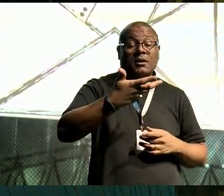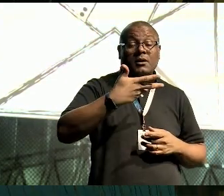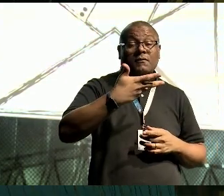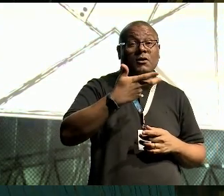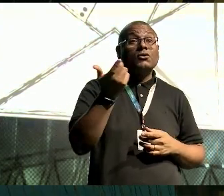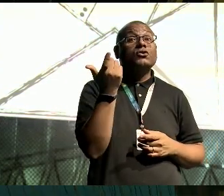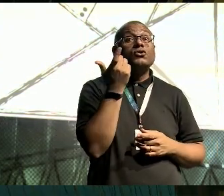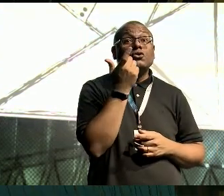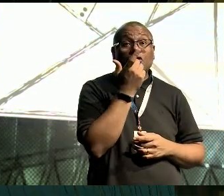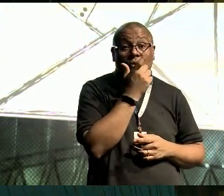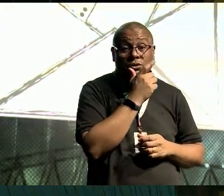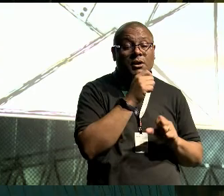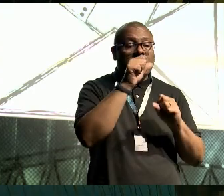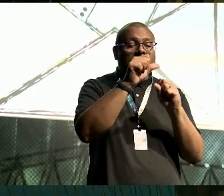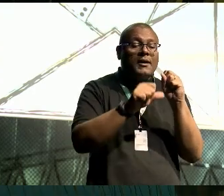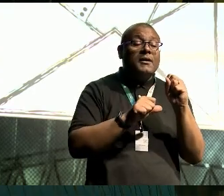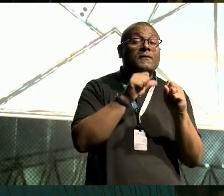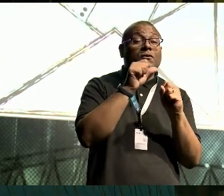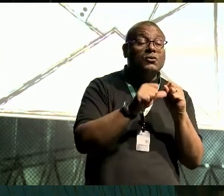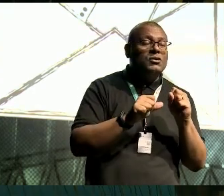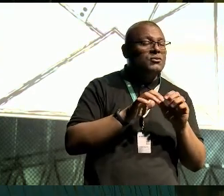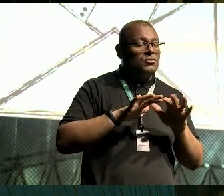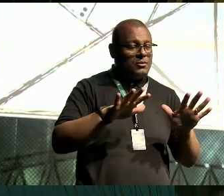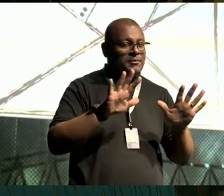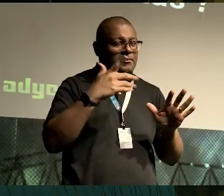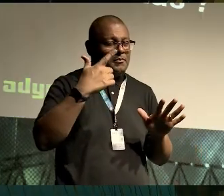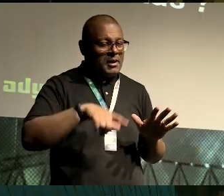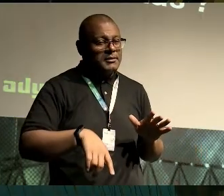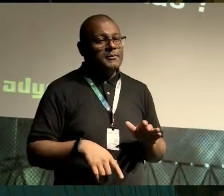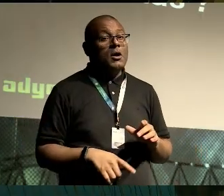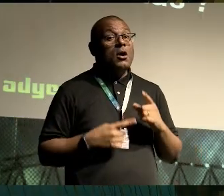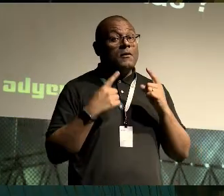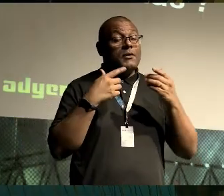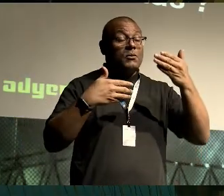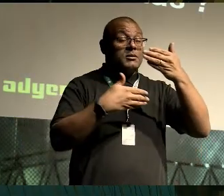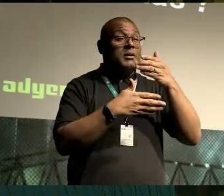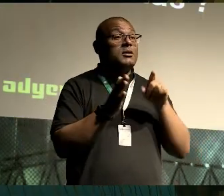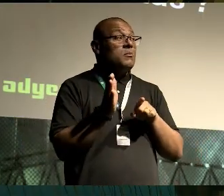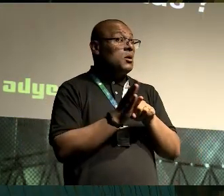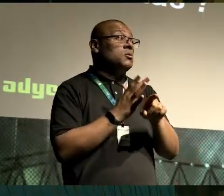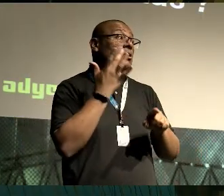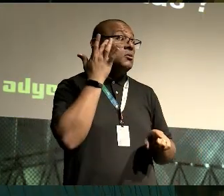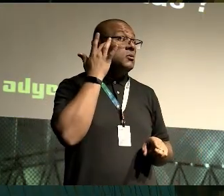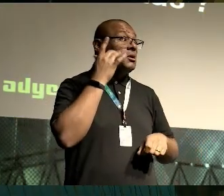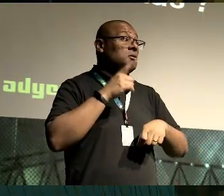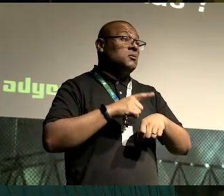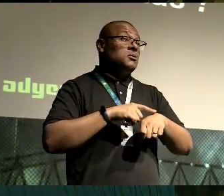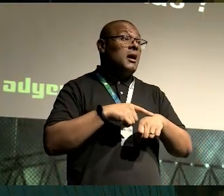entregar de features em geral, né? A gente separou um slide para perguntas, mas eu escutei que a trilha